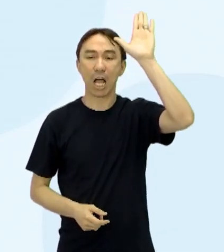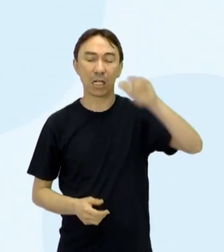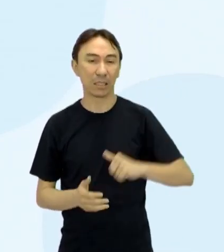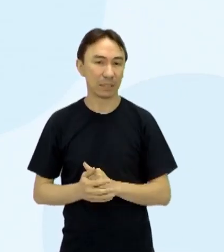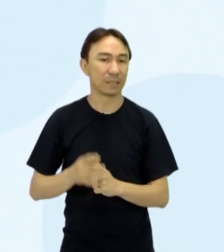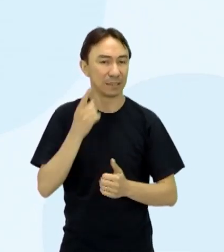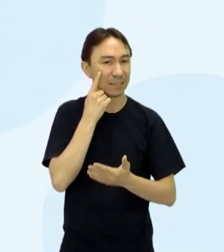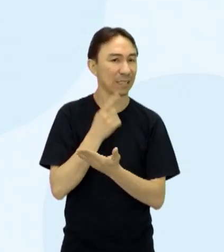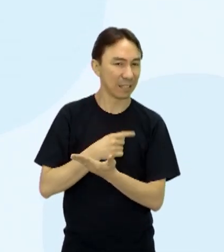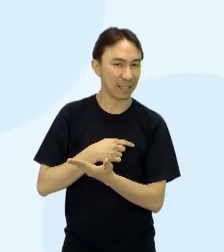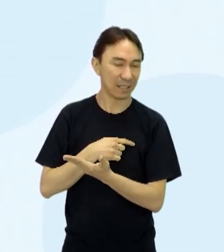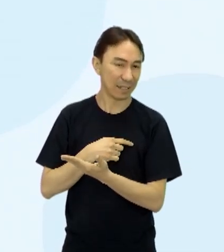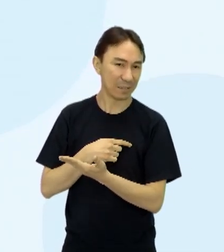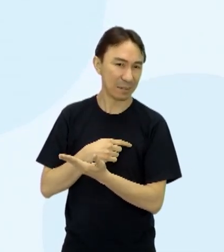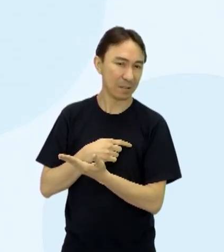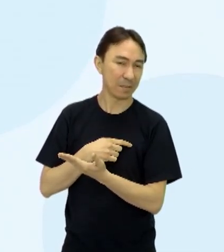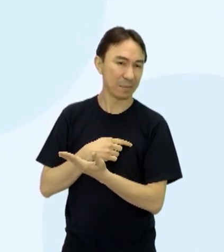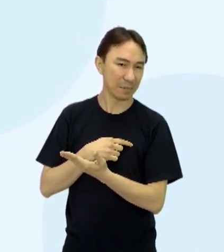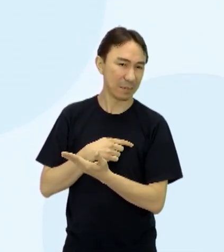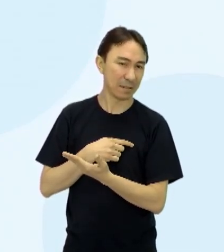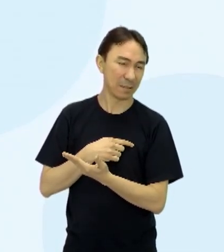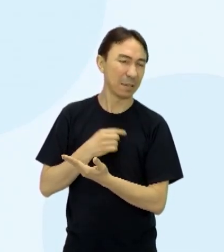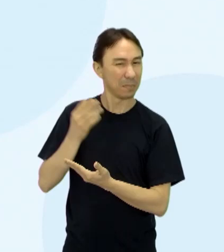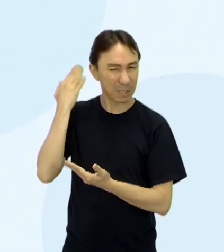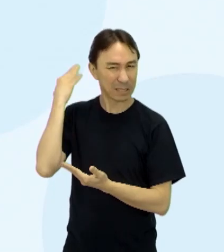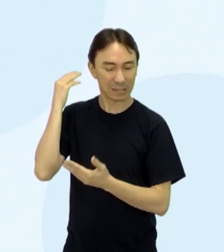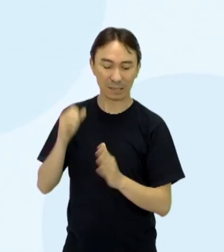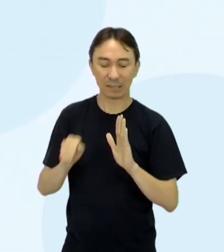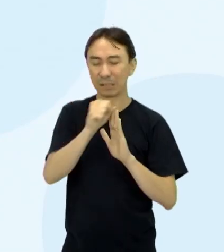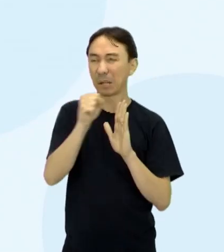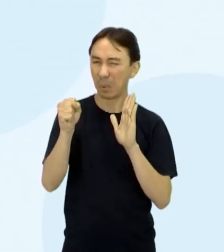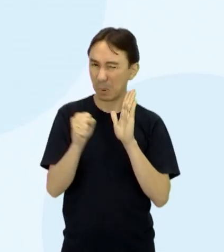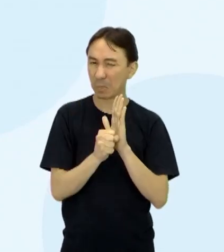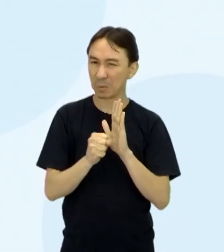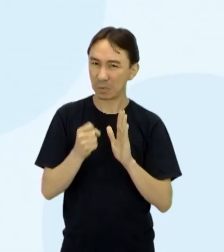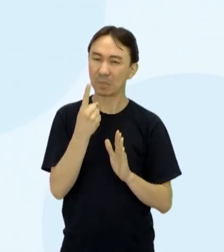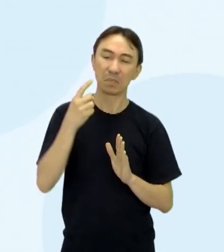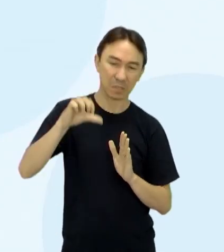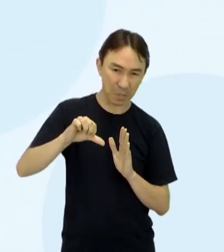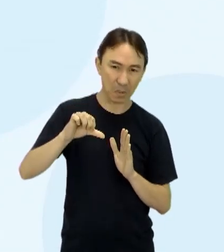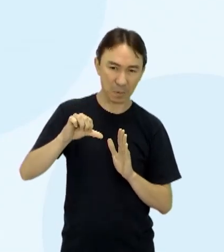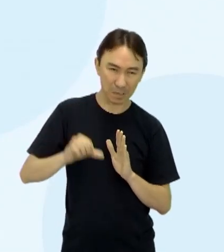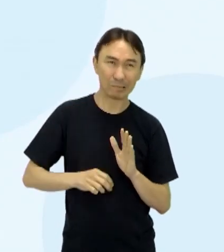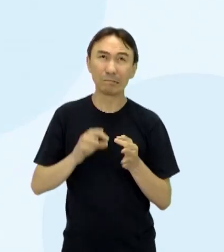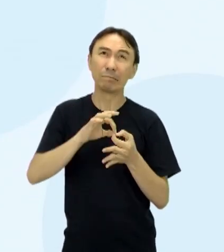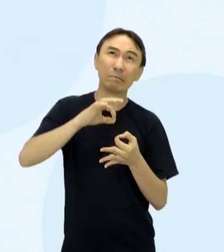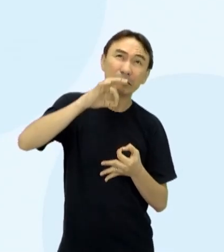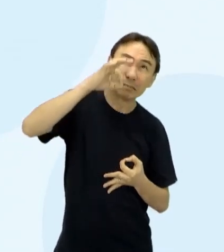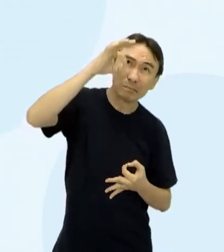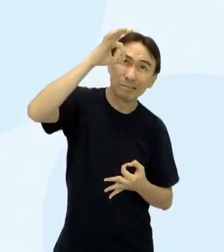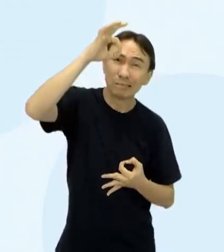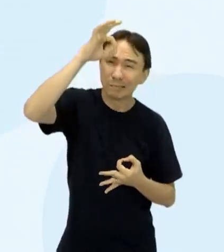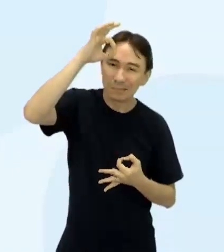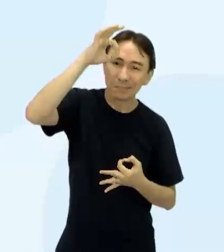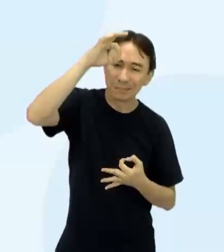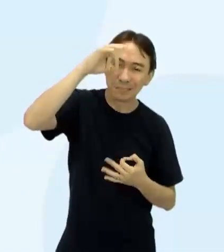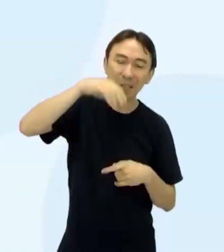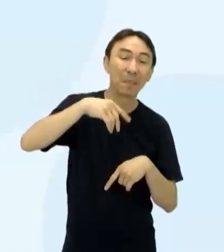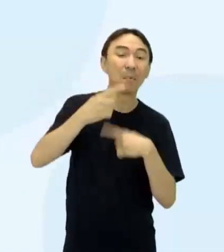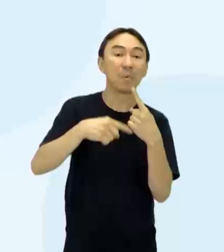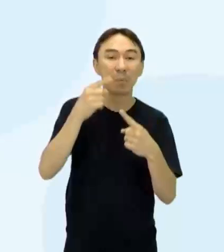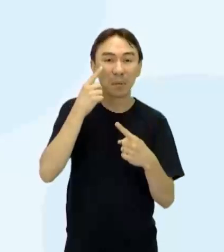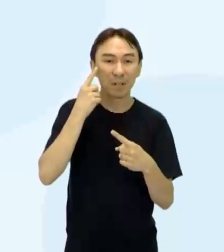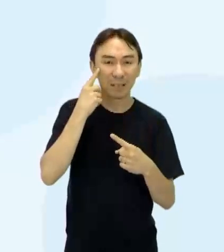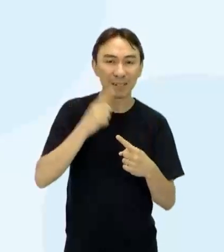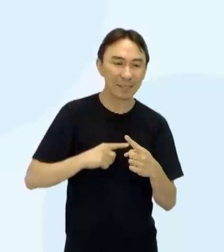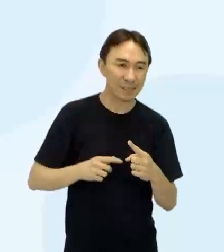Humboldt fez isso no século XIX e tal, e depois recentemente, assim, de uma maneira mais recente, é que a gente